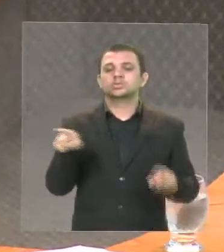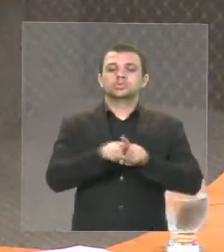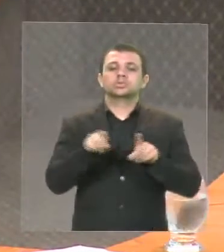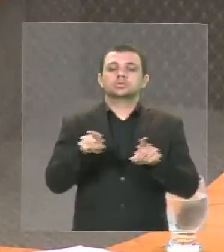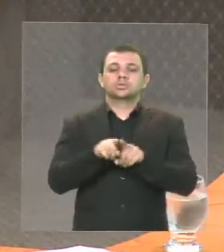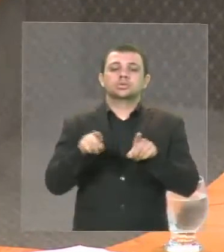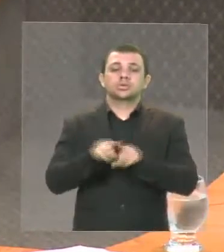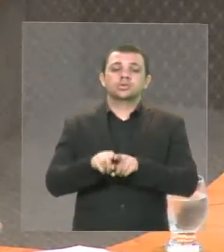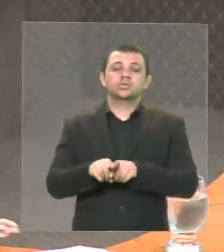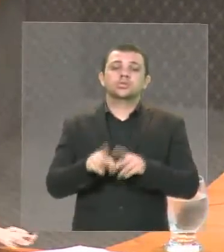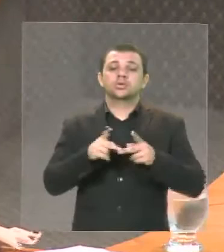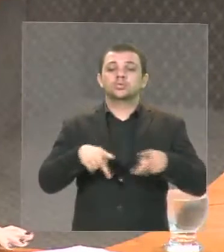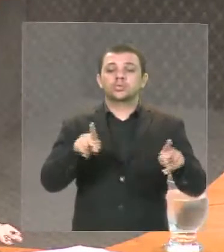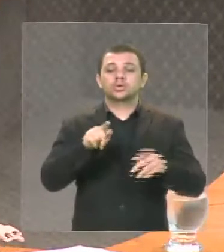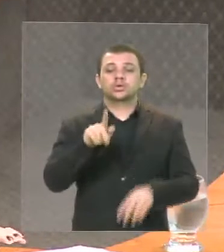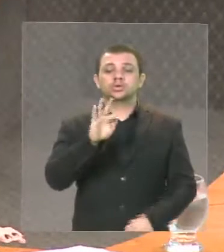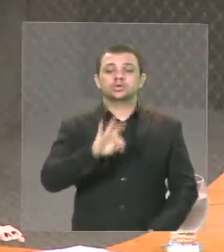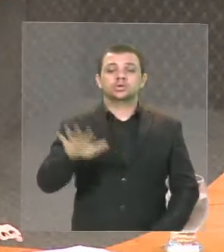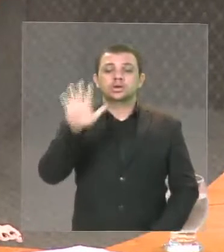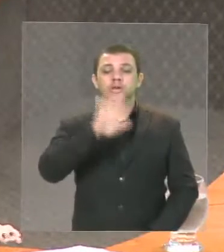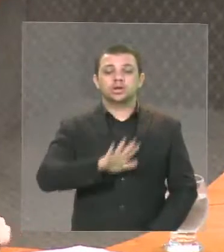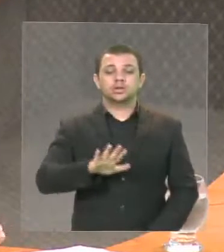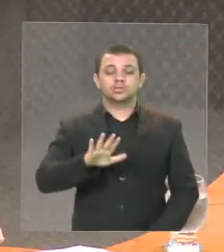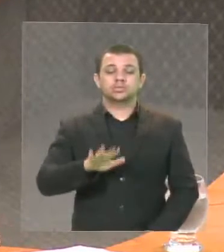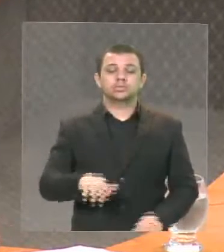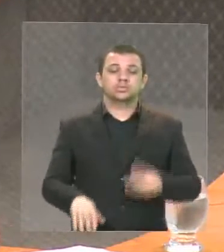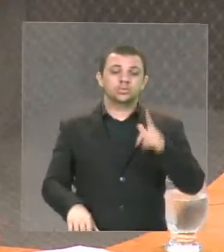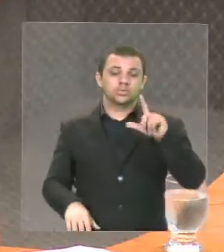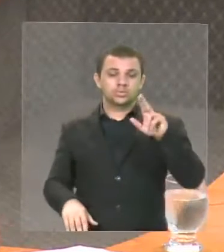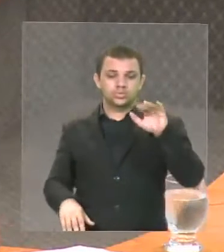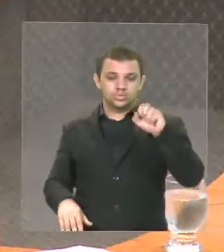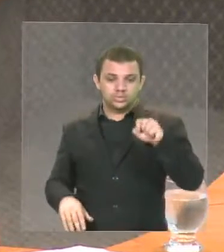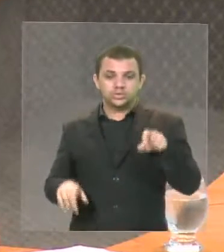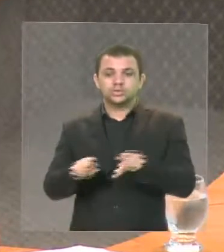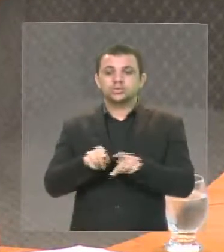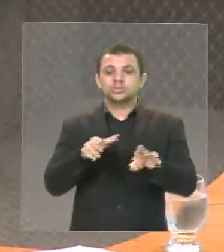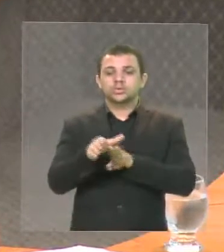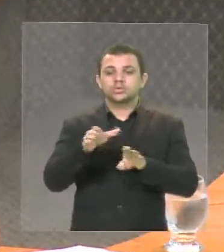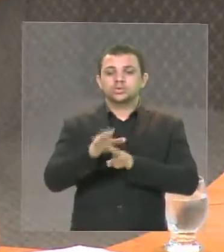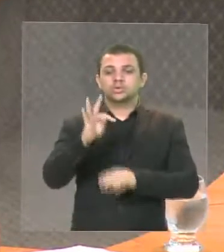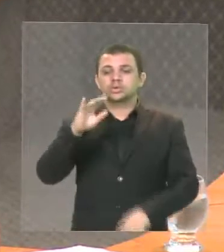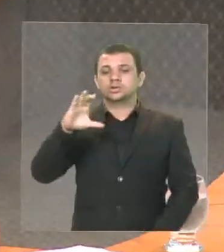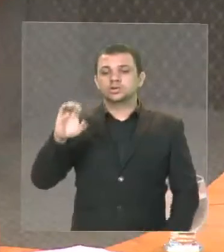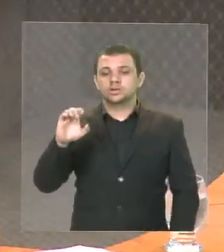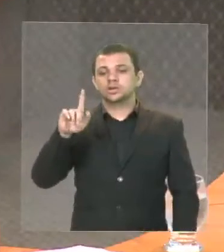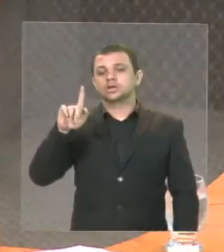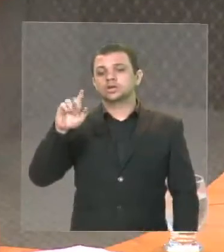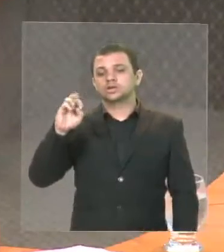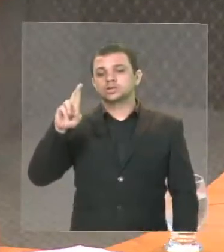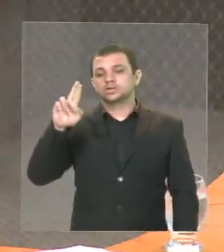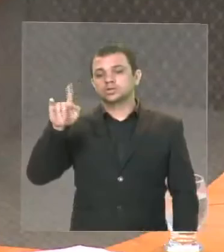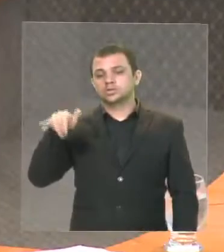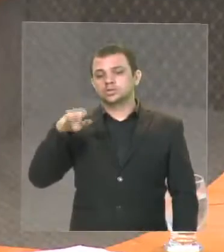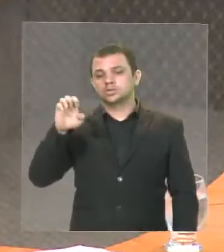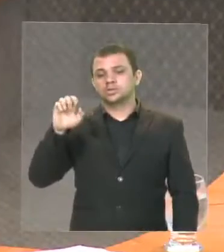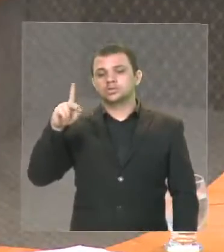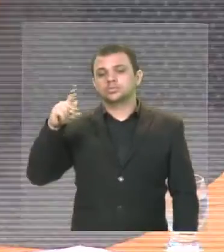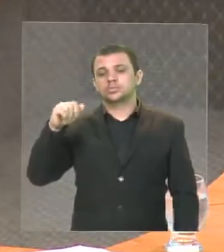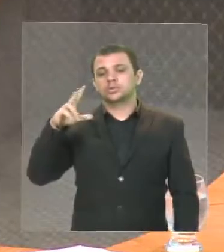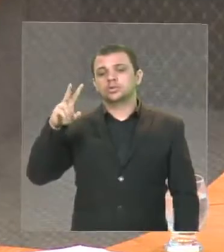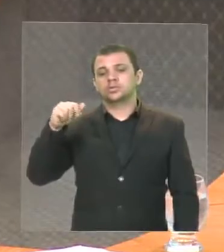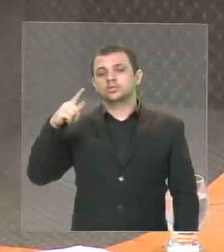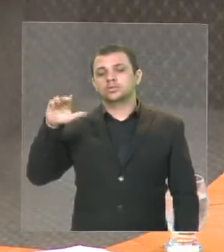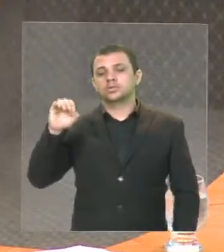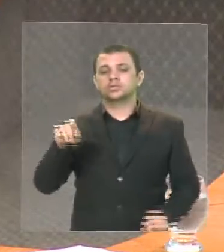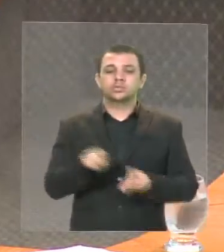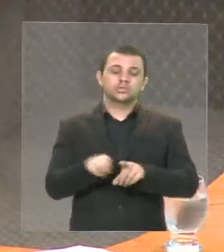Dr. Luiz Gonzaga, do conselheiro Jorge Pavão, do TCE, do defensor público geral, Werther Moraes Júnior,